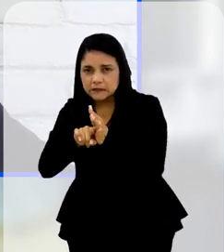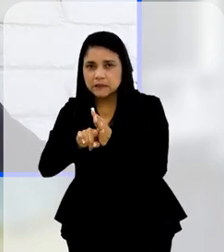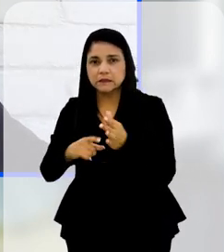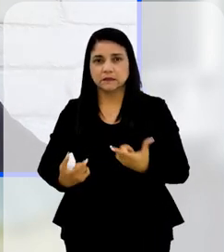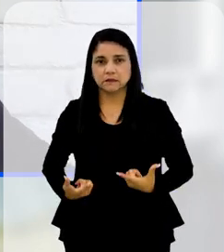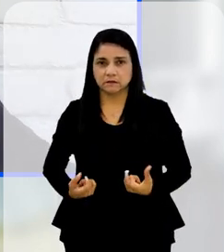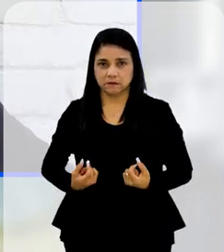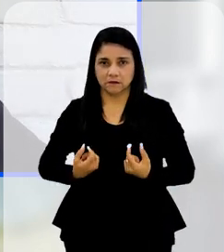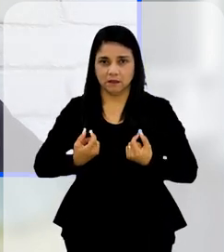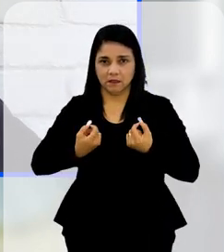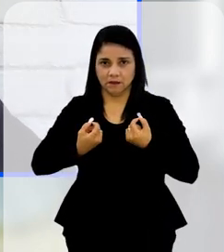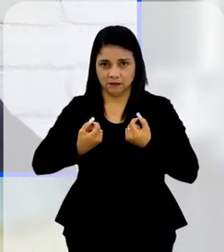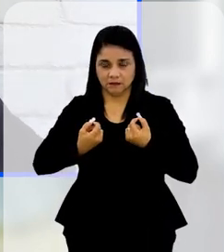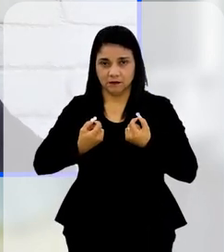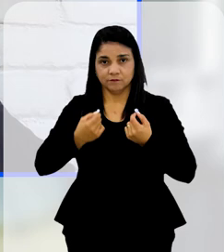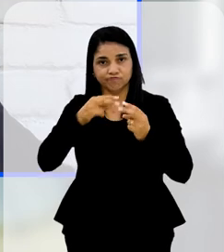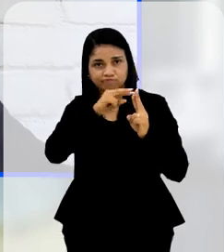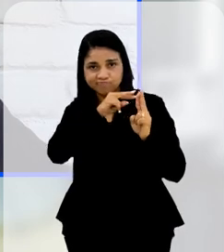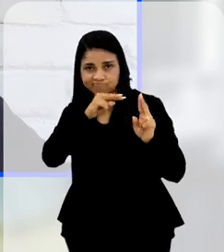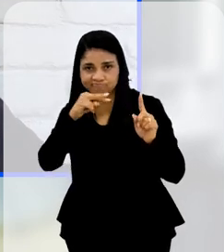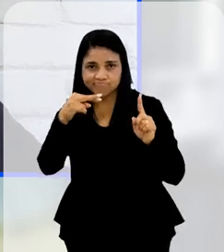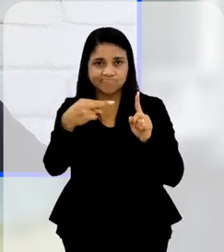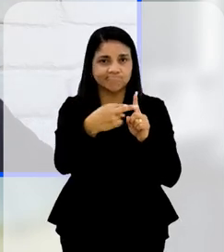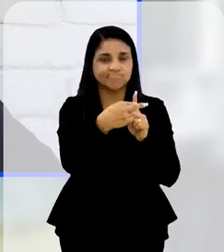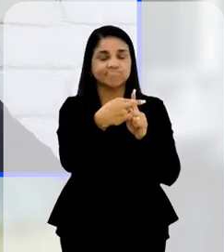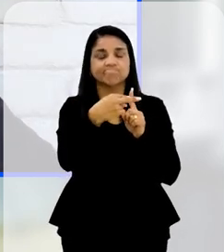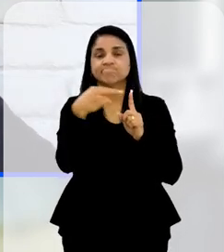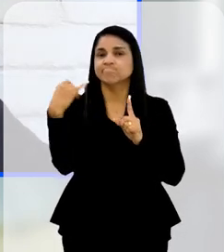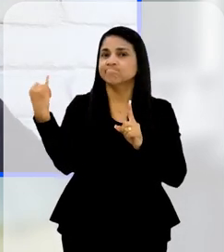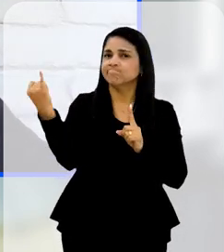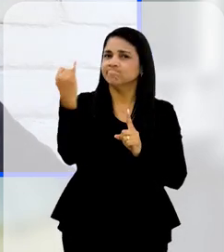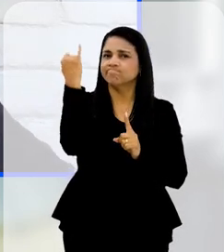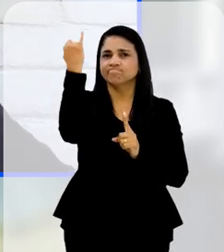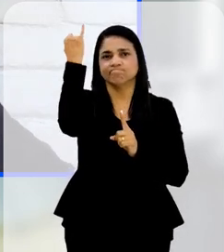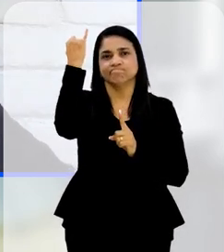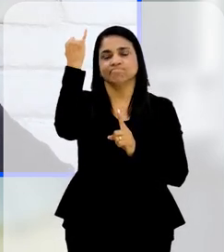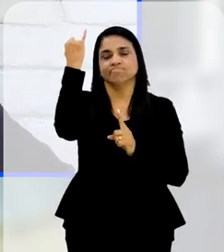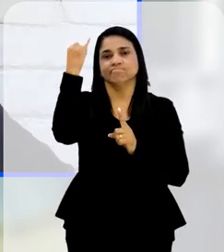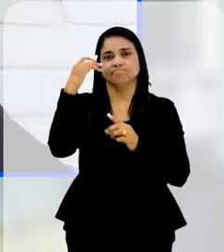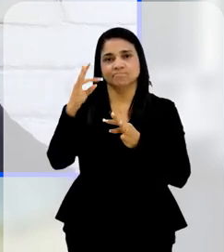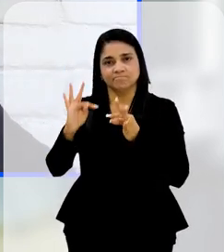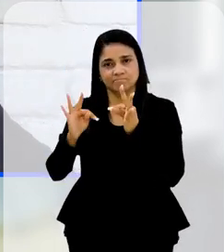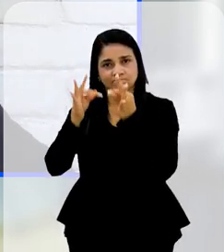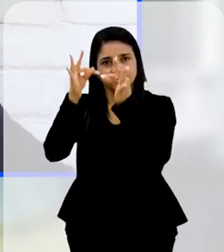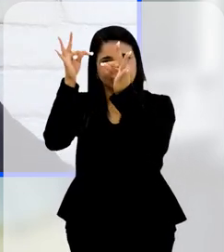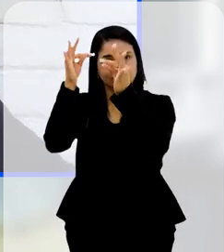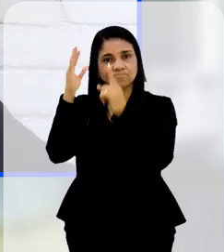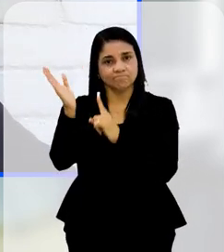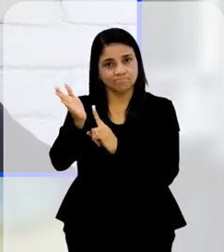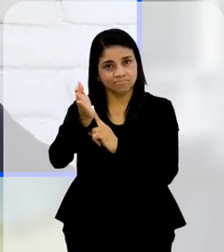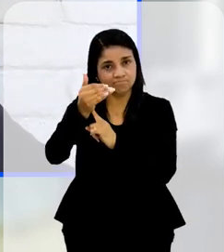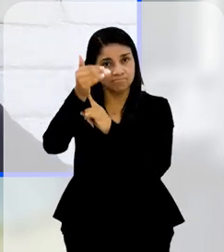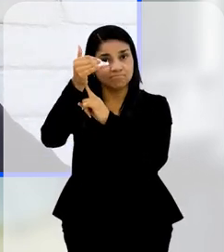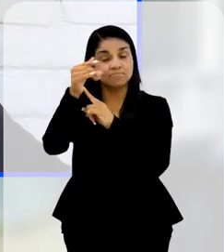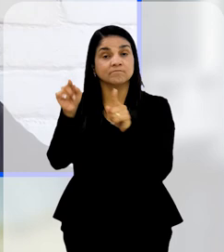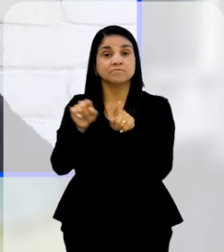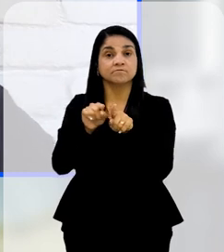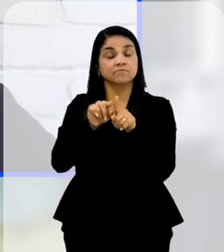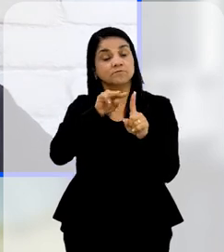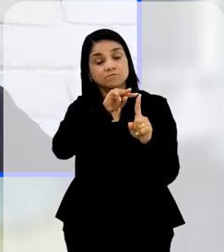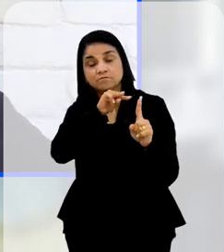vista do que há de mais avançado e moderno, mas também do ponto de vista do que há de